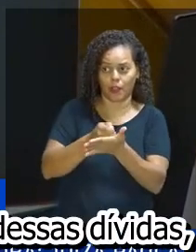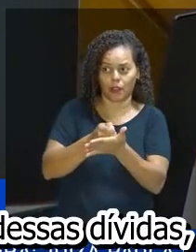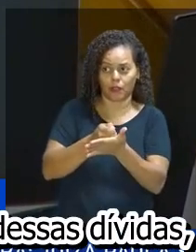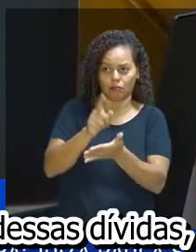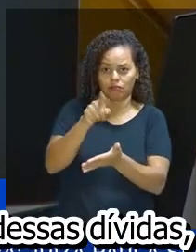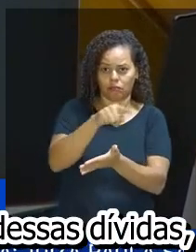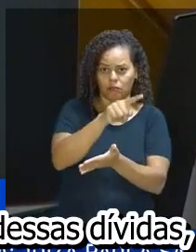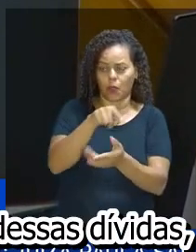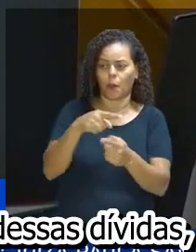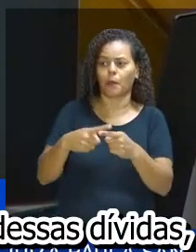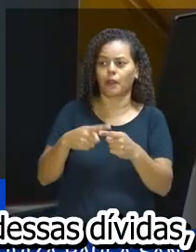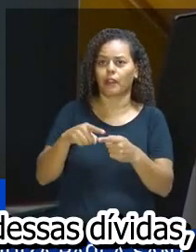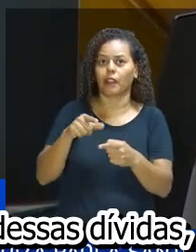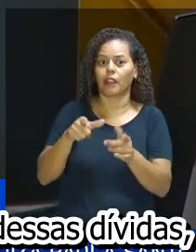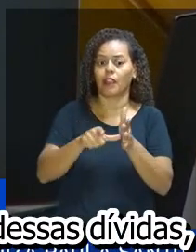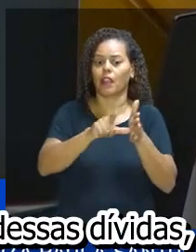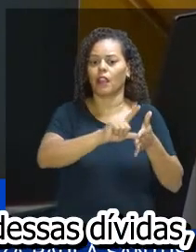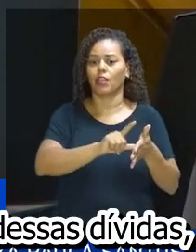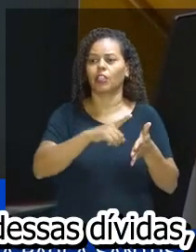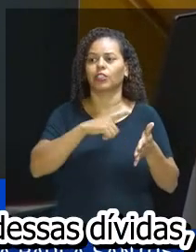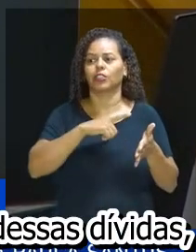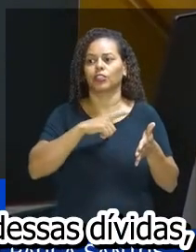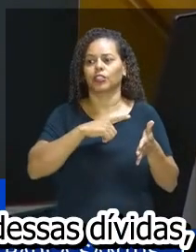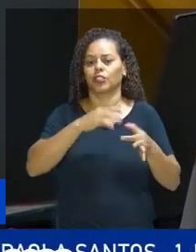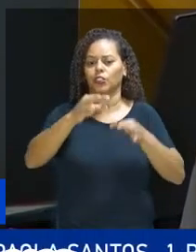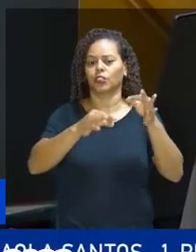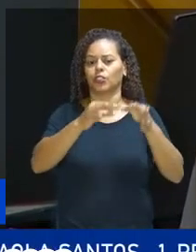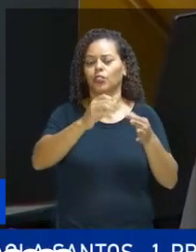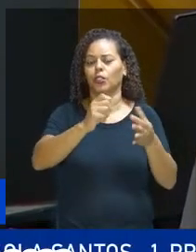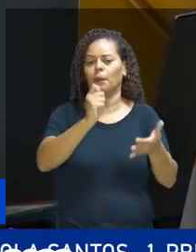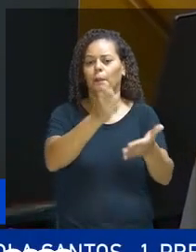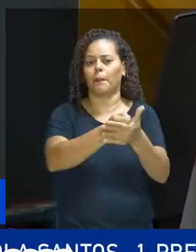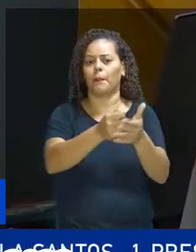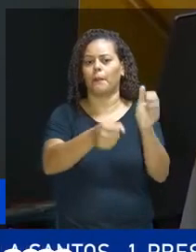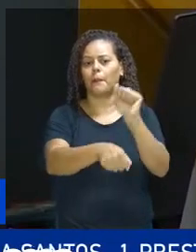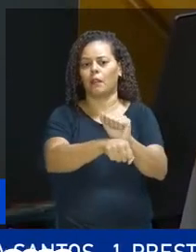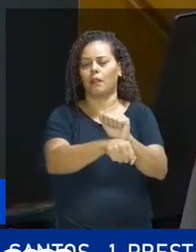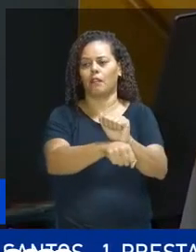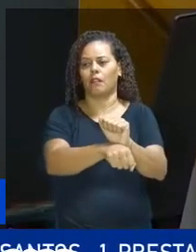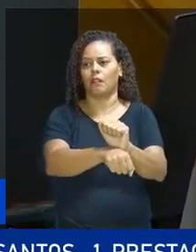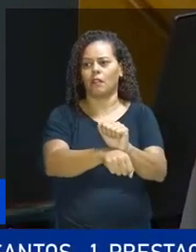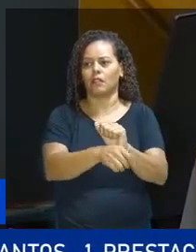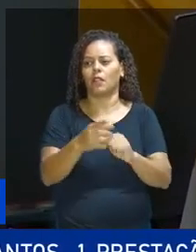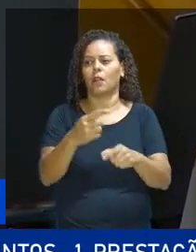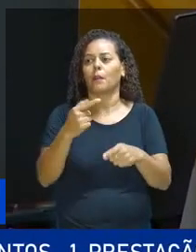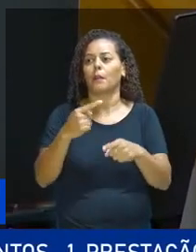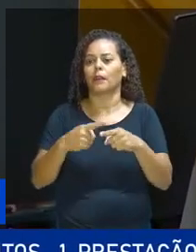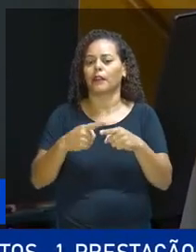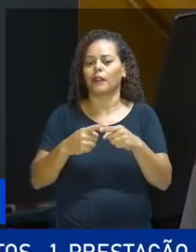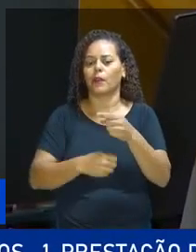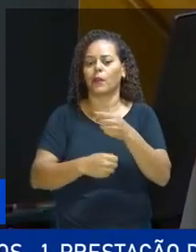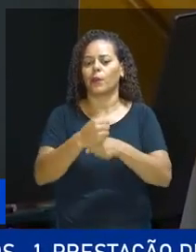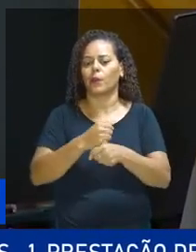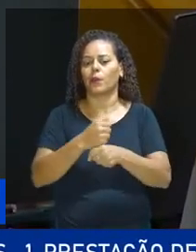de ações judiciais. Então, o cumprimento dessas dívidas, dessas obrigações, foram feitas no ano eleitoral de 2022.